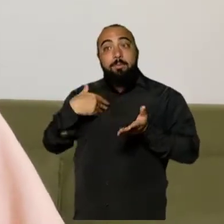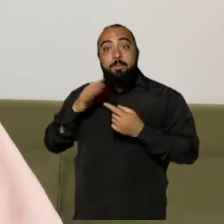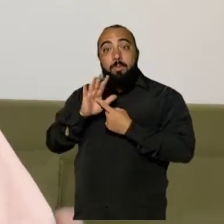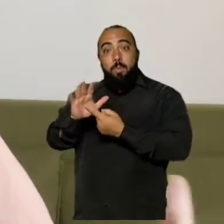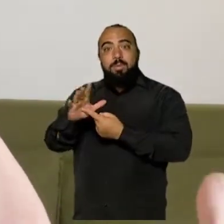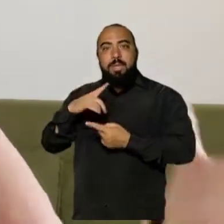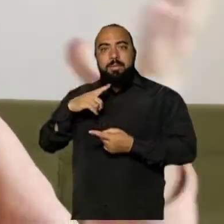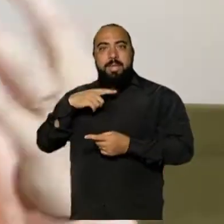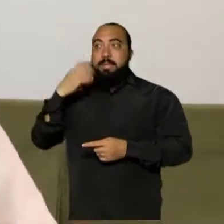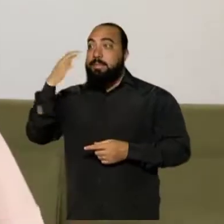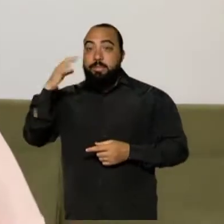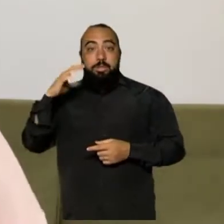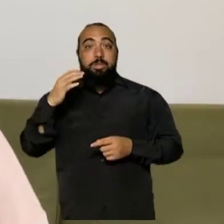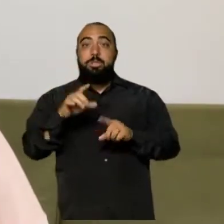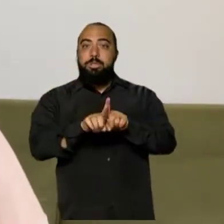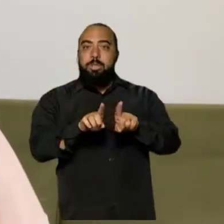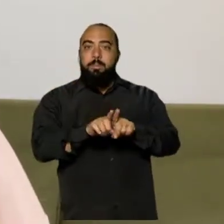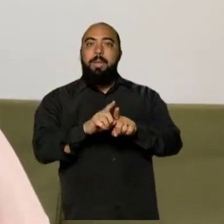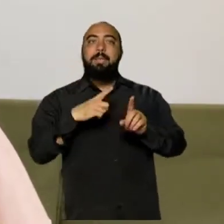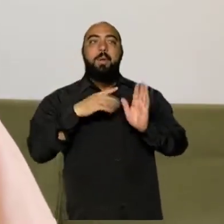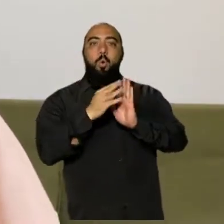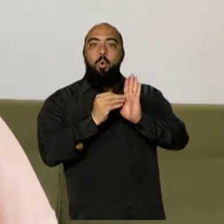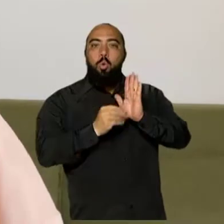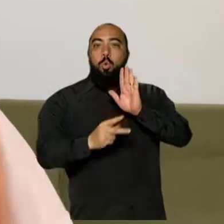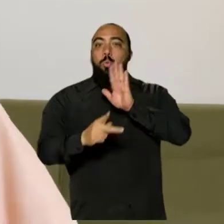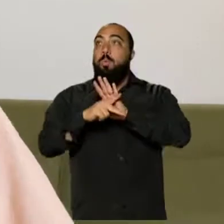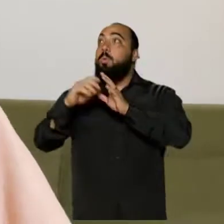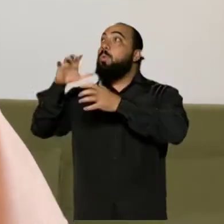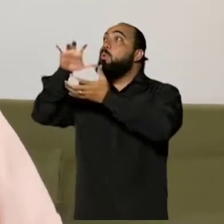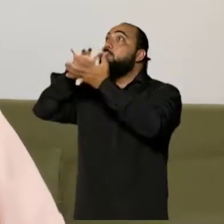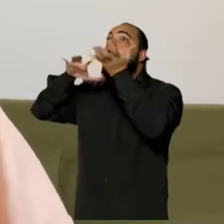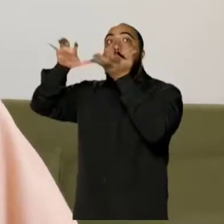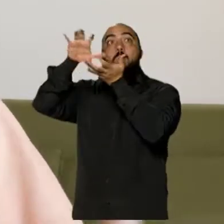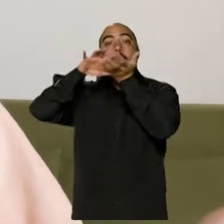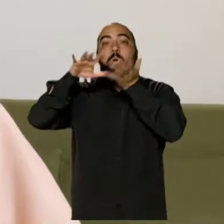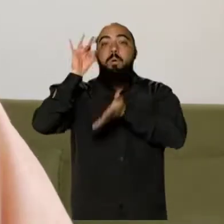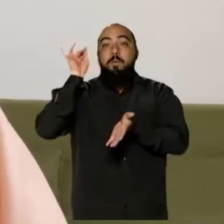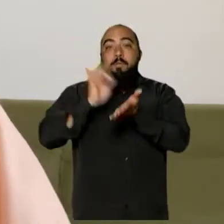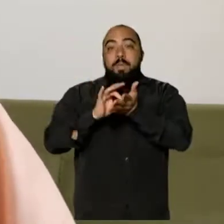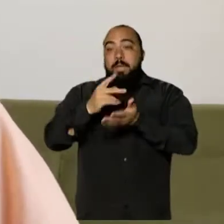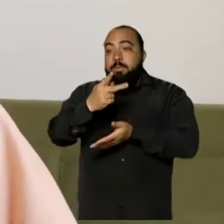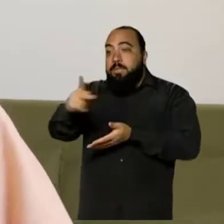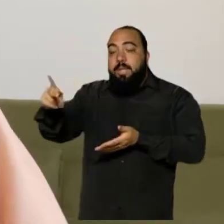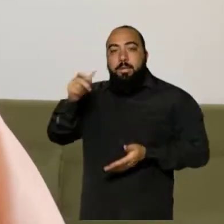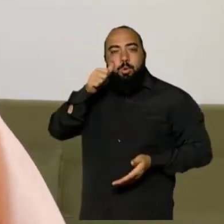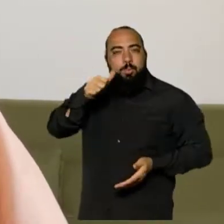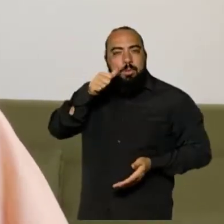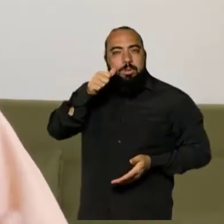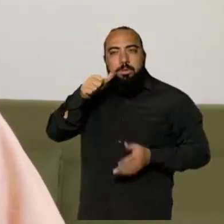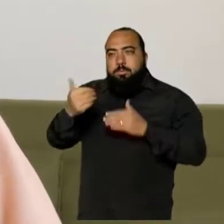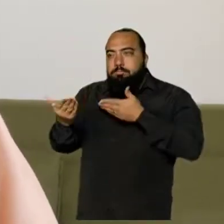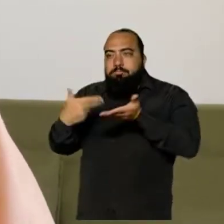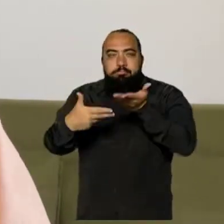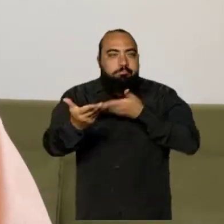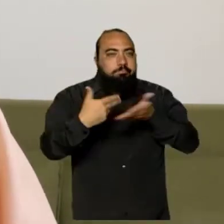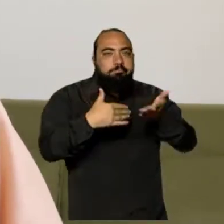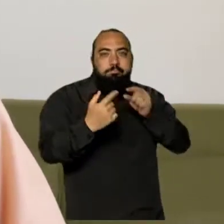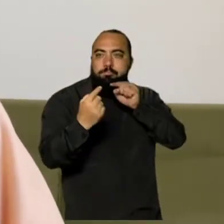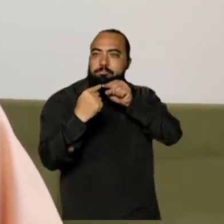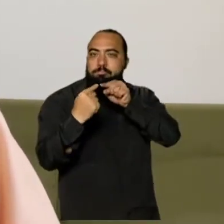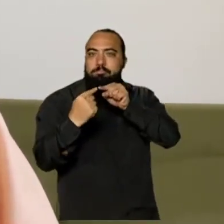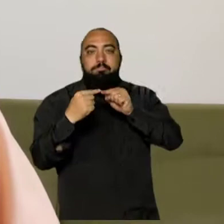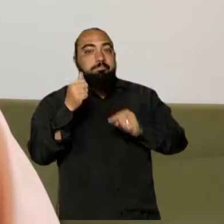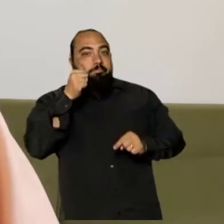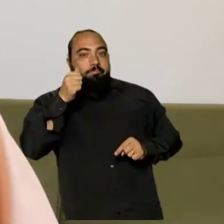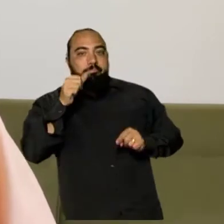apresentassem cientistas, que trouxessem conteúdos do espaço numa realidade das meninas ali, né? Conversando questões femininas